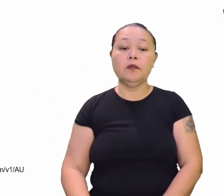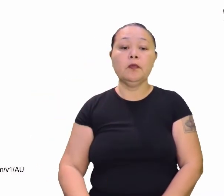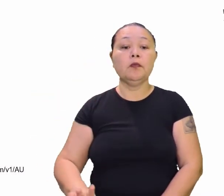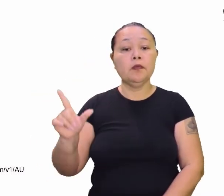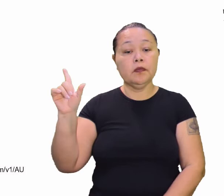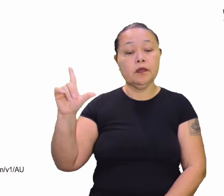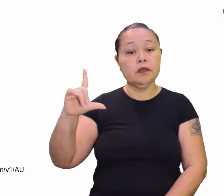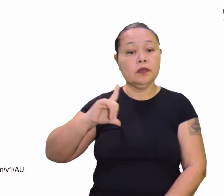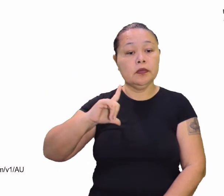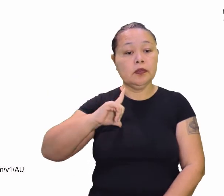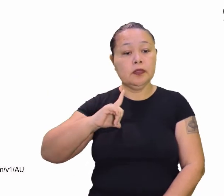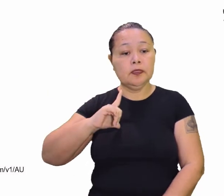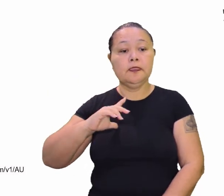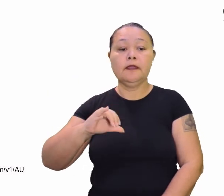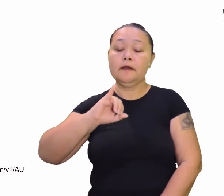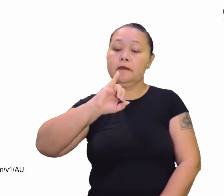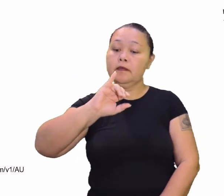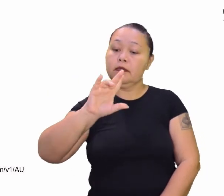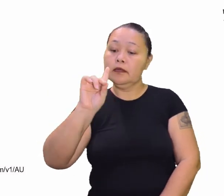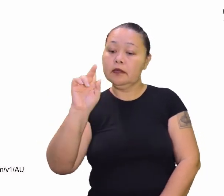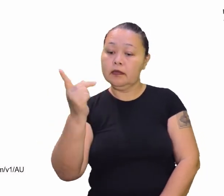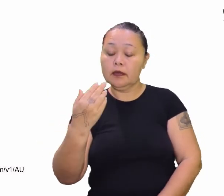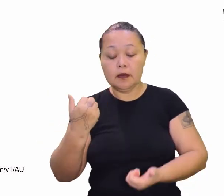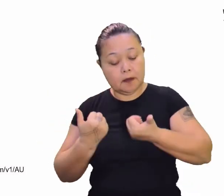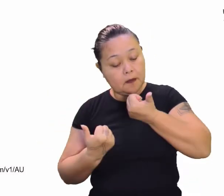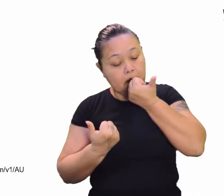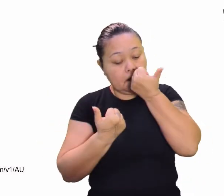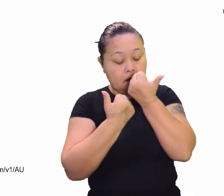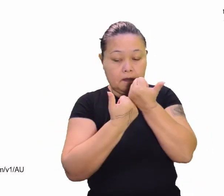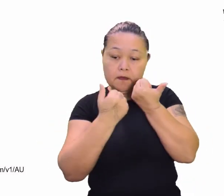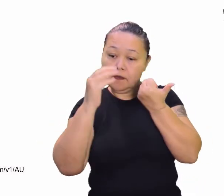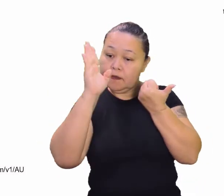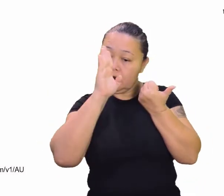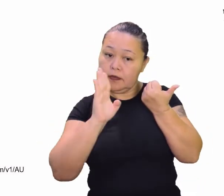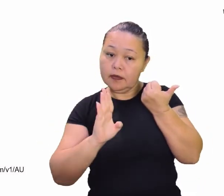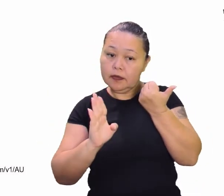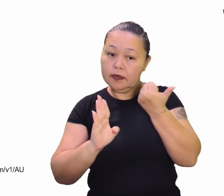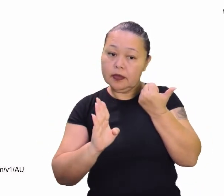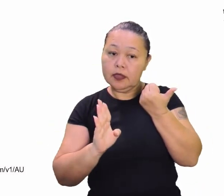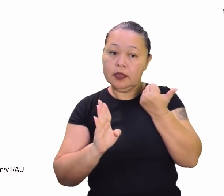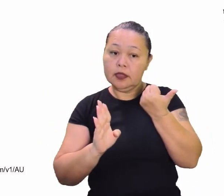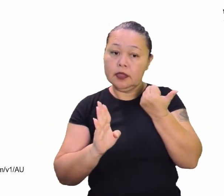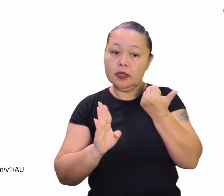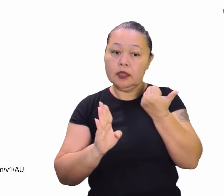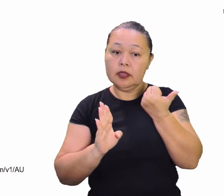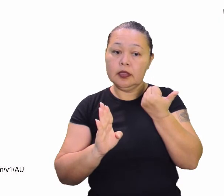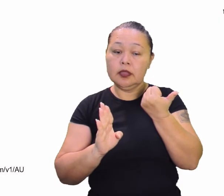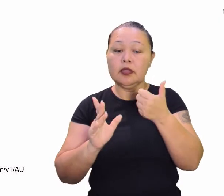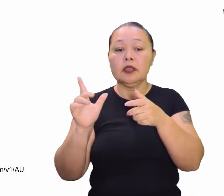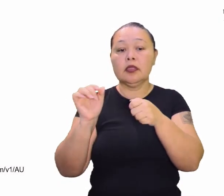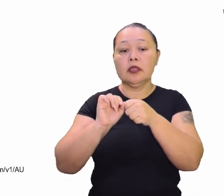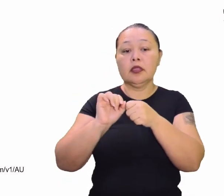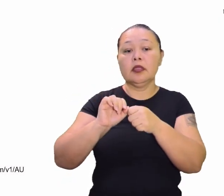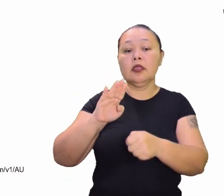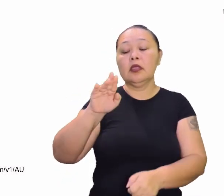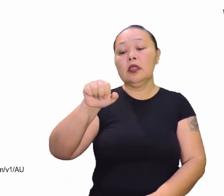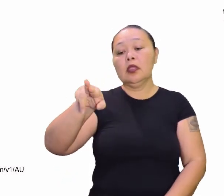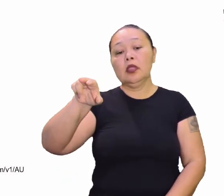E aí temos o de IDH próximos da faixa do Brasil. Bósnia e